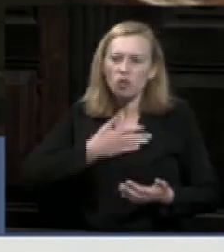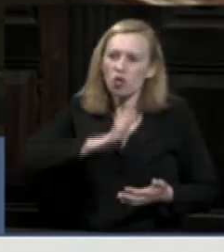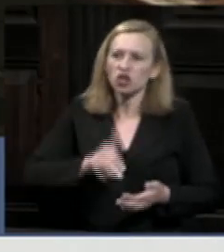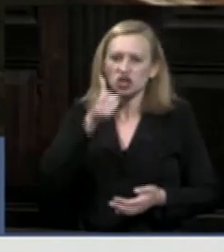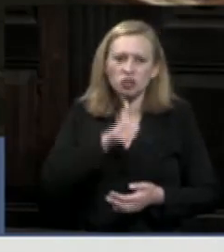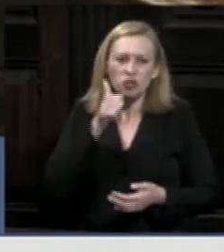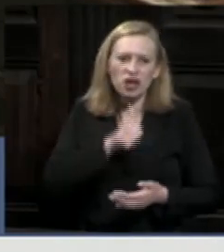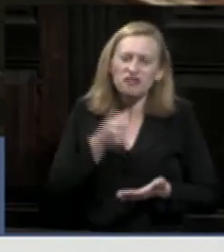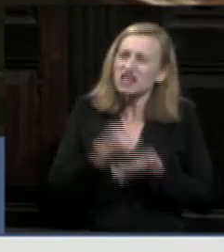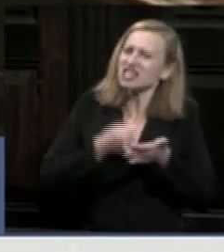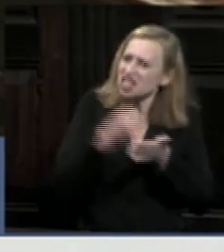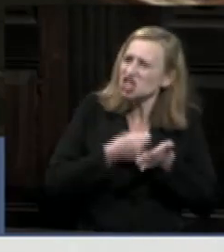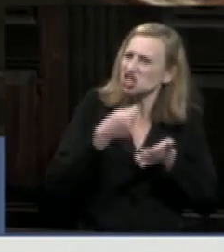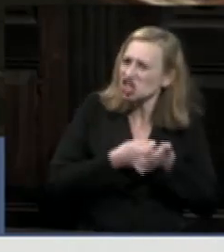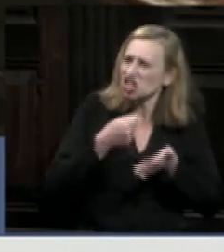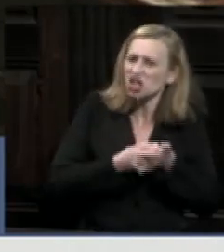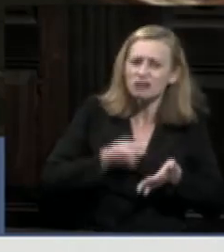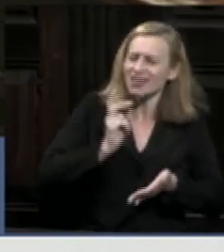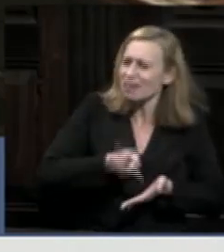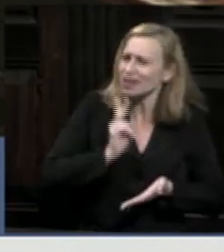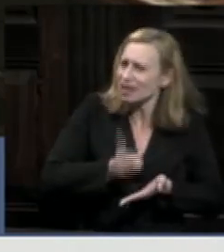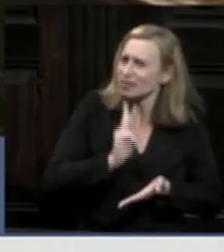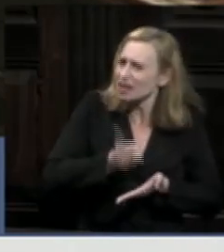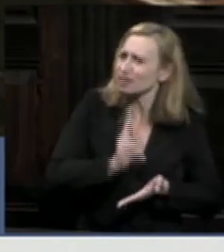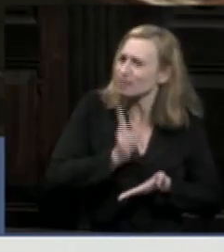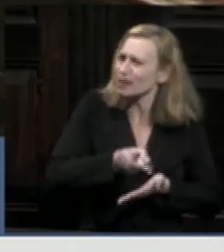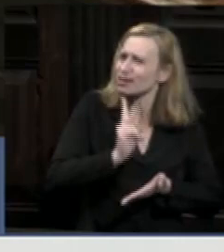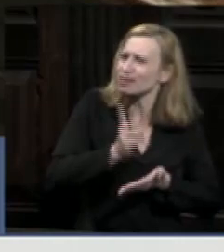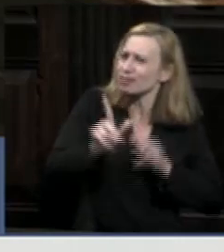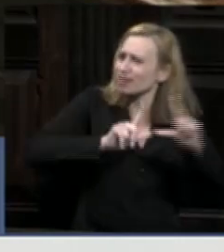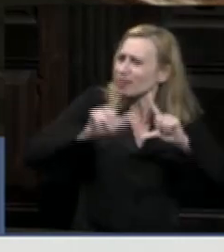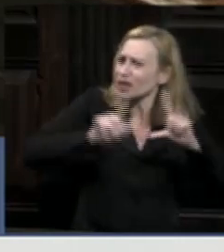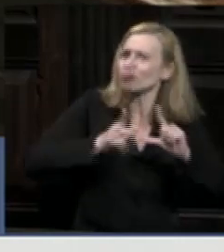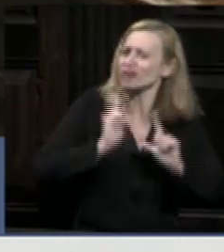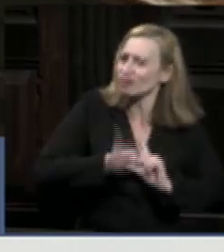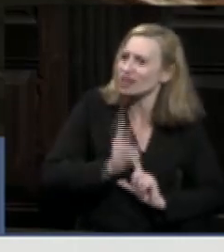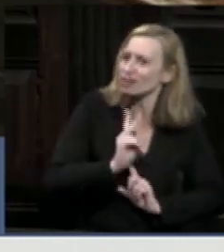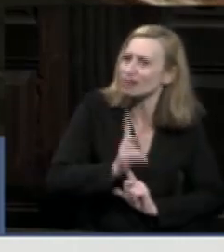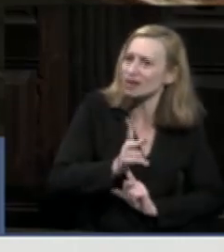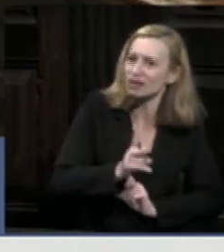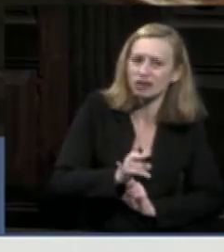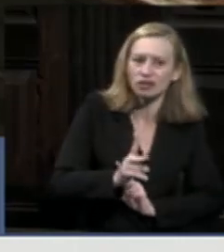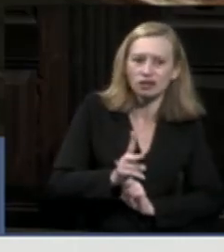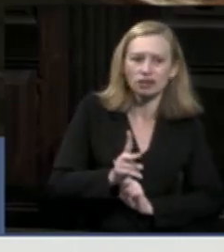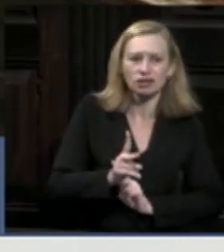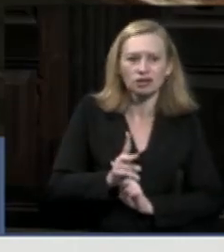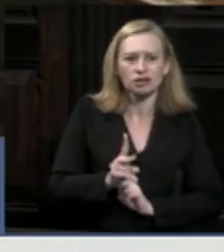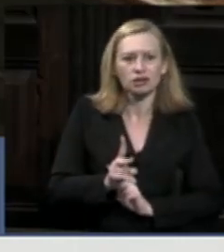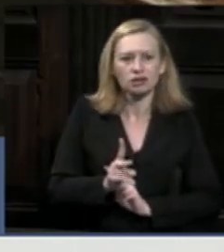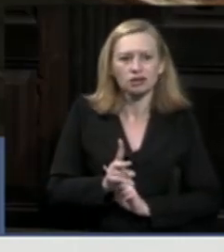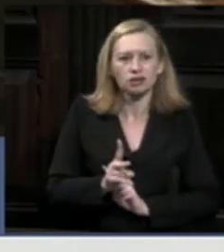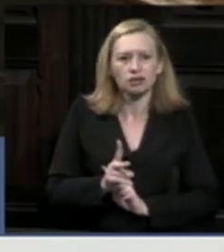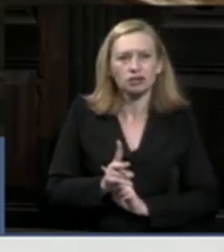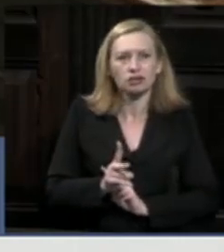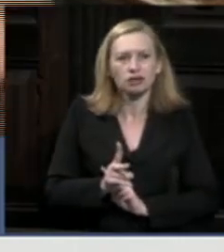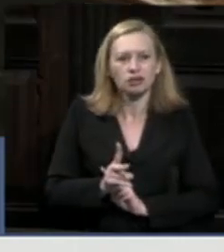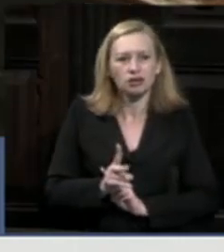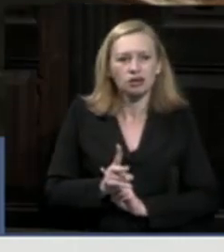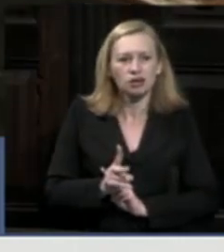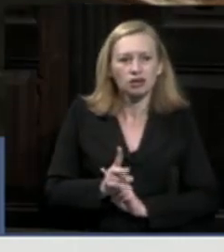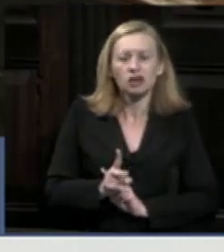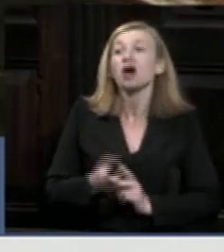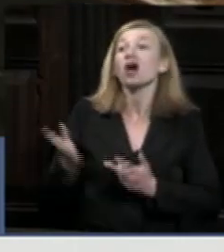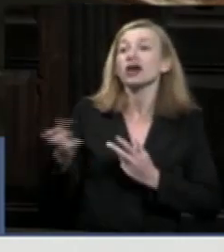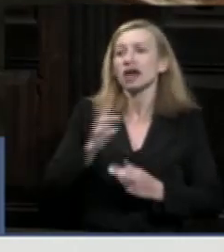ó insisti insisti é o tempo todo é mídia é cambada de polícia de ponta o tempo inteiro taí o